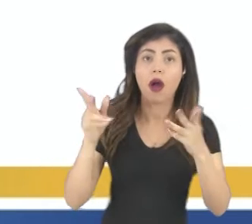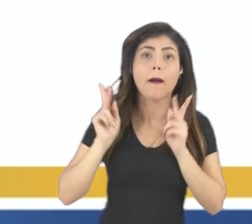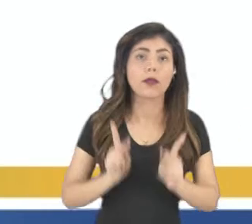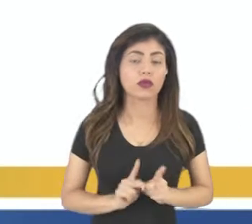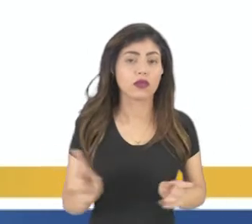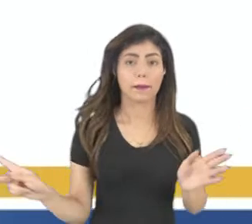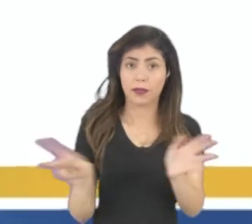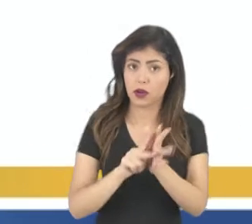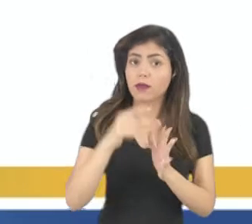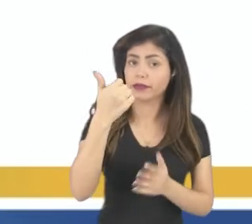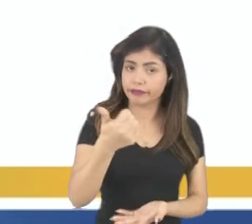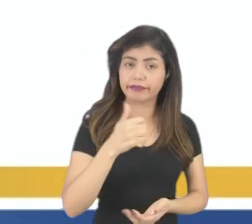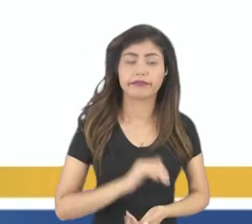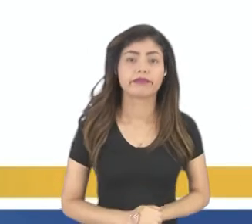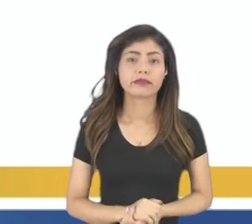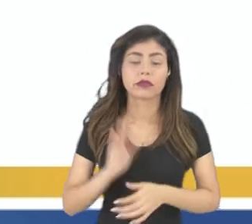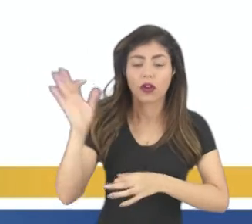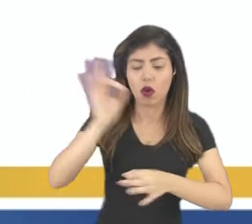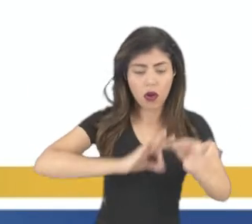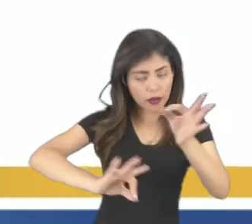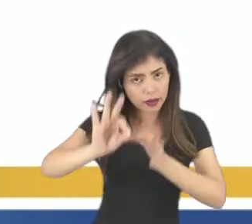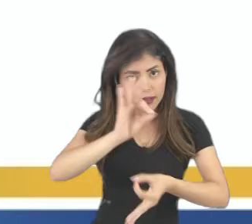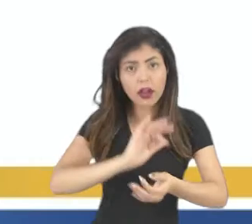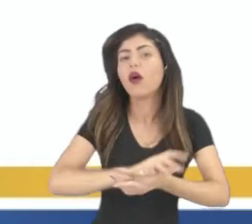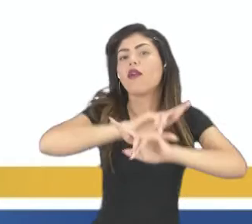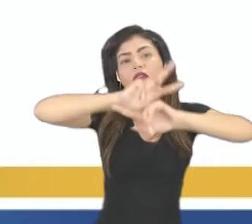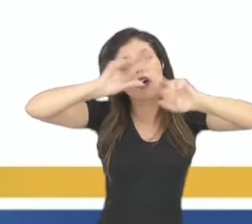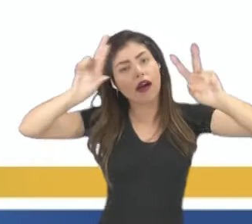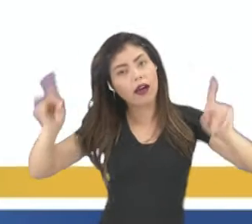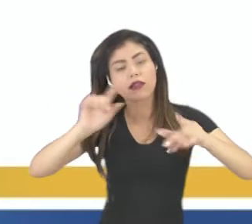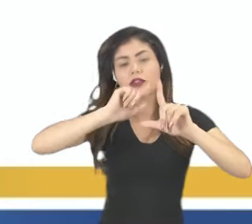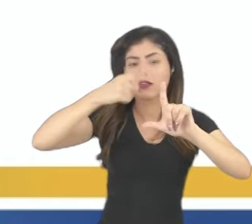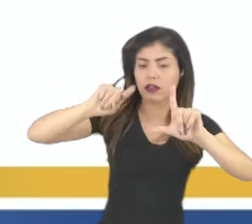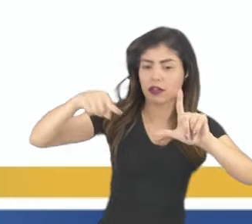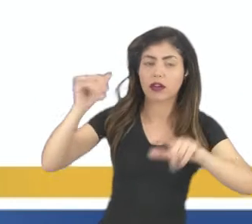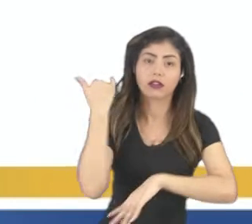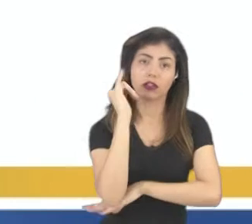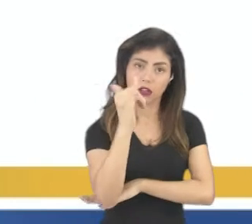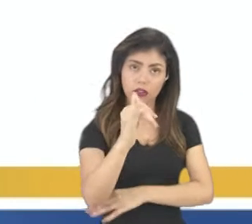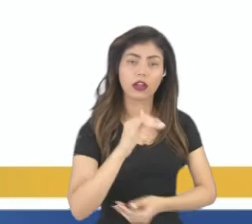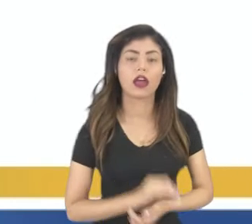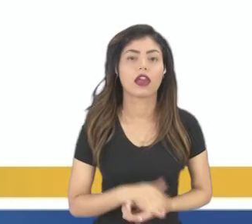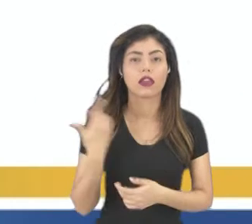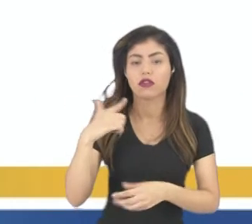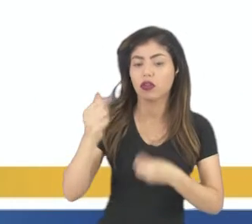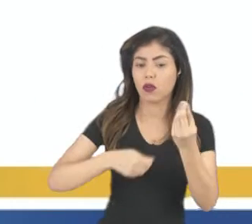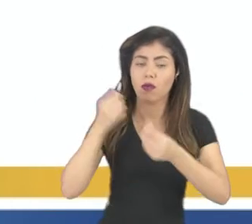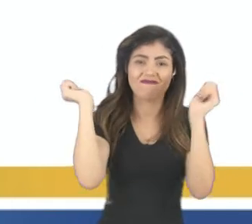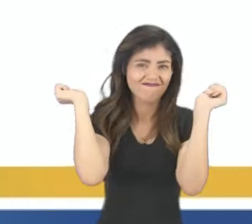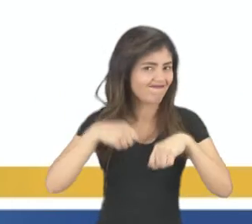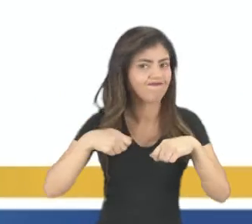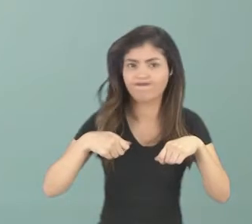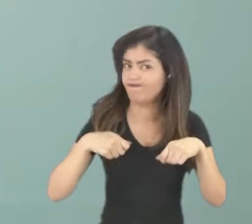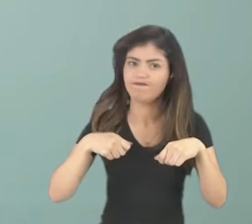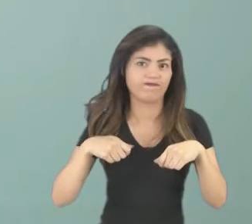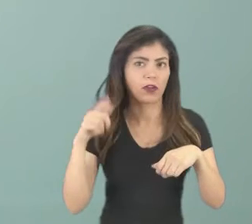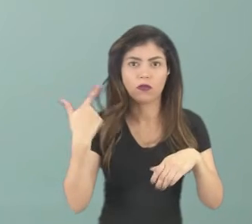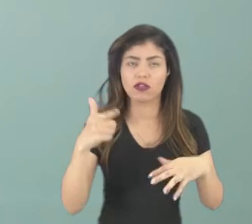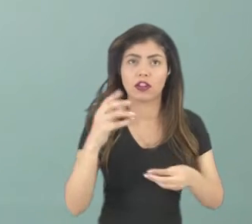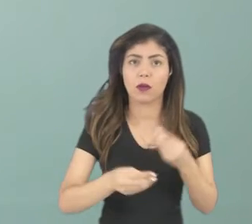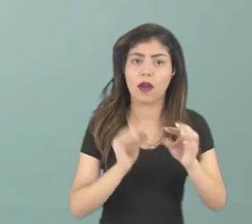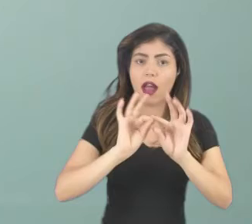sua posição então a tua Ele está organizado ele com vários níveis de energia e não é possível determinar a velocidade